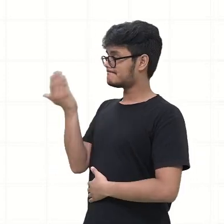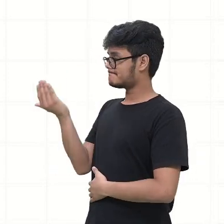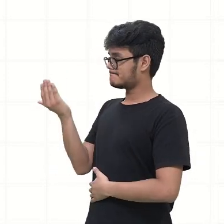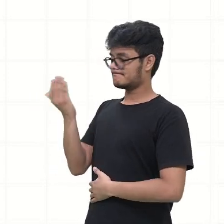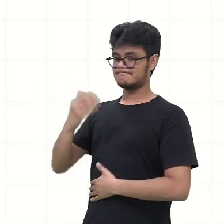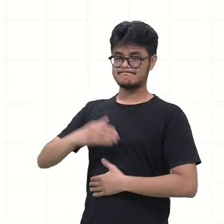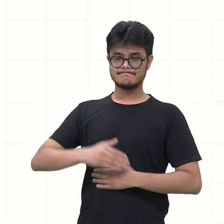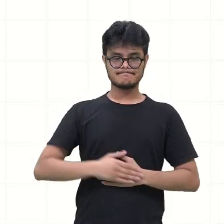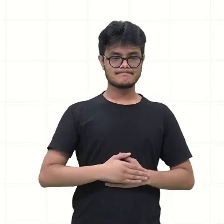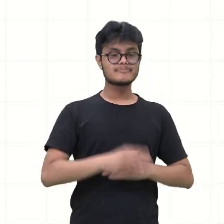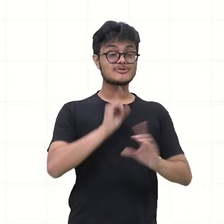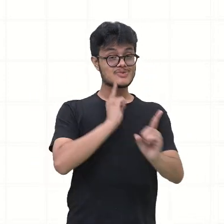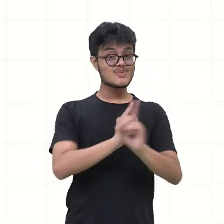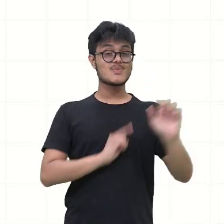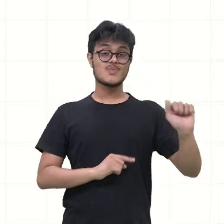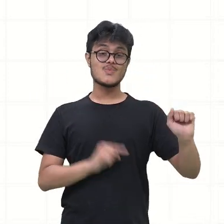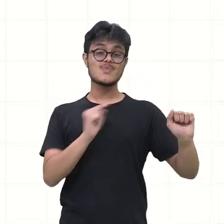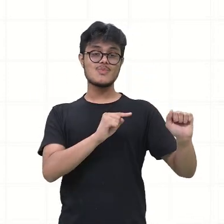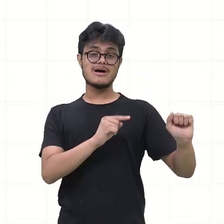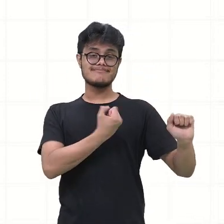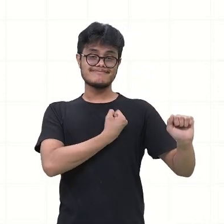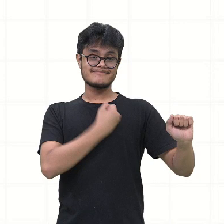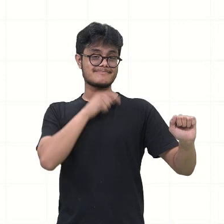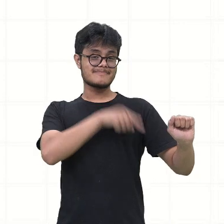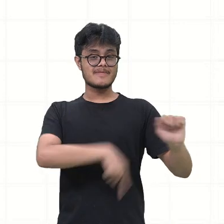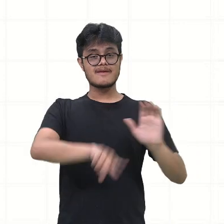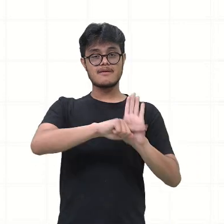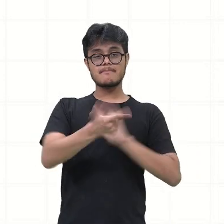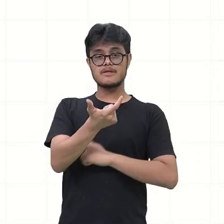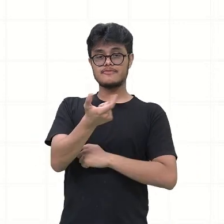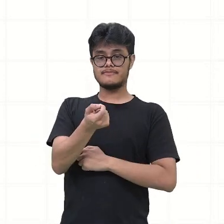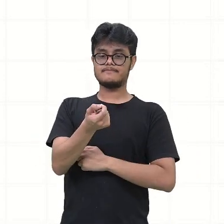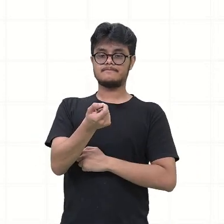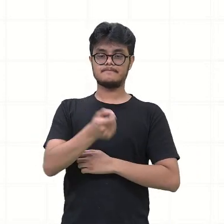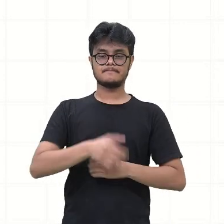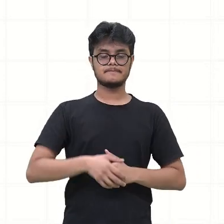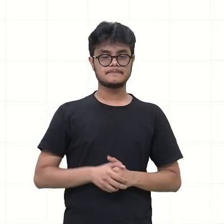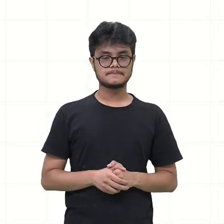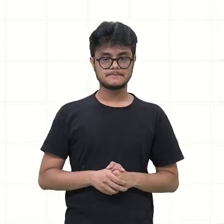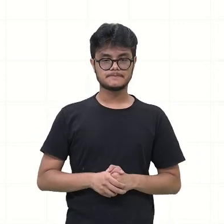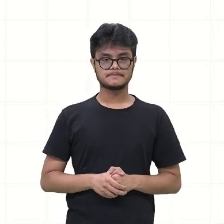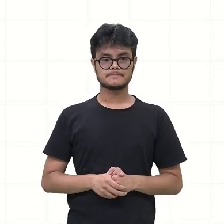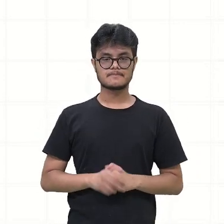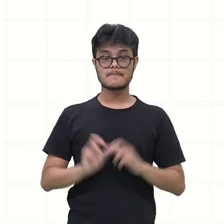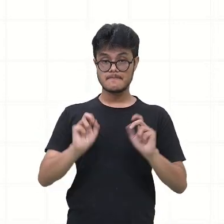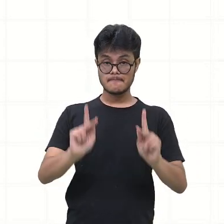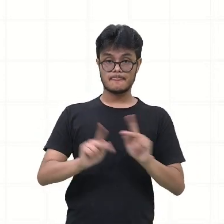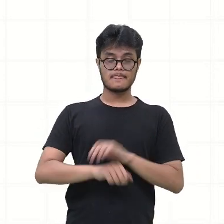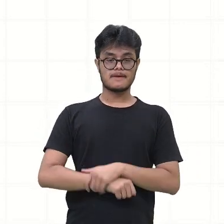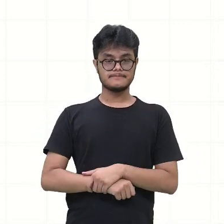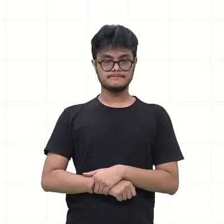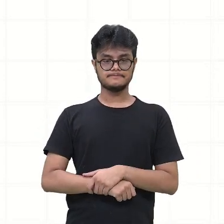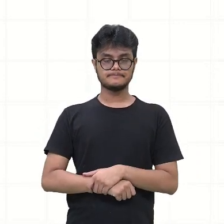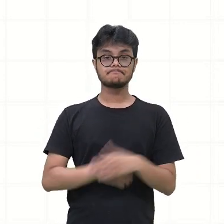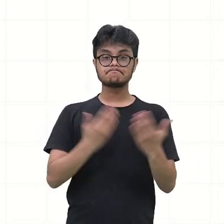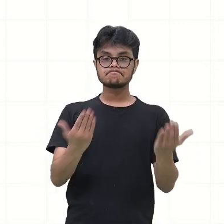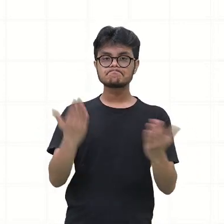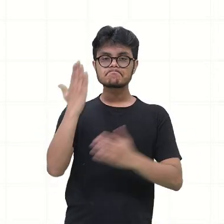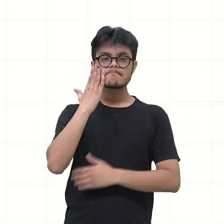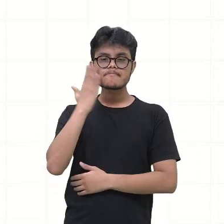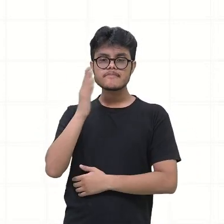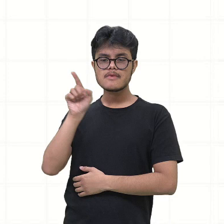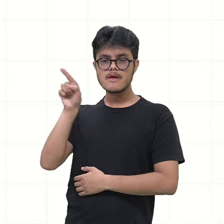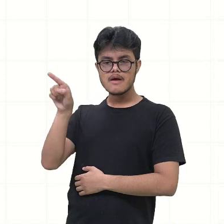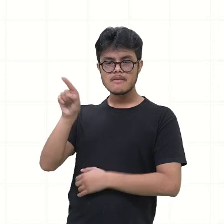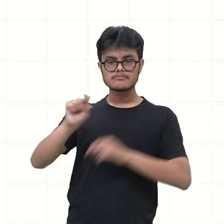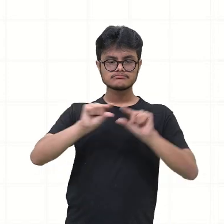seria o ponto, né, o valor da coordenada A. Beleza? Então, ó, observe que aqui a